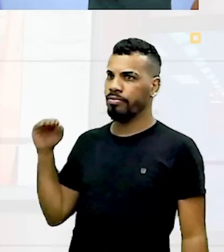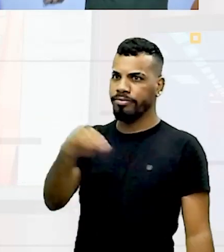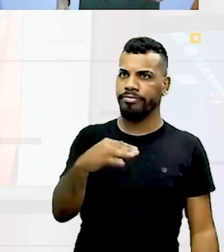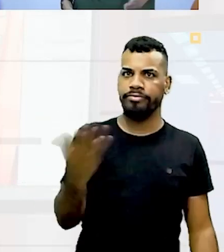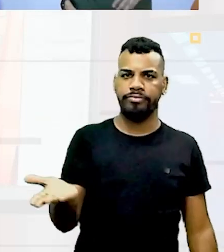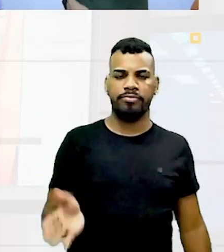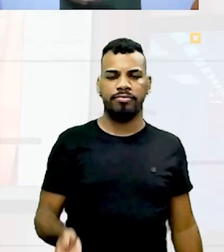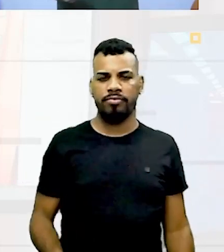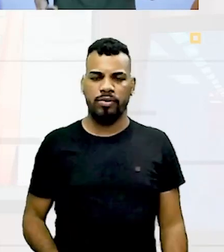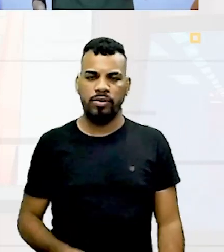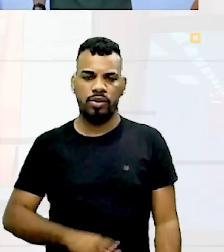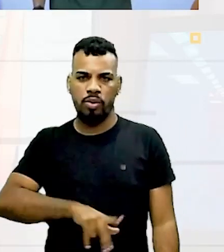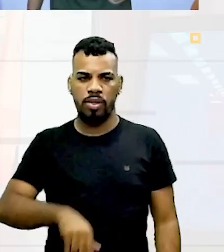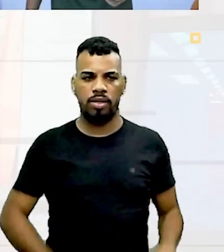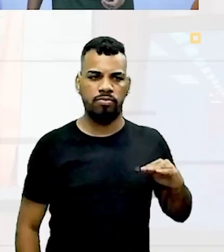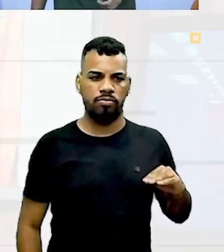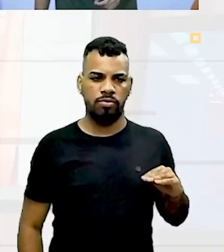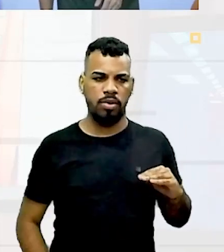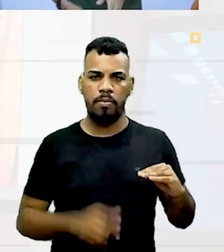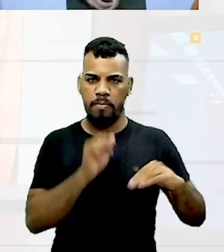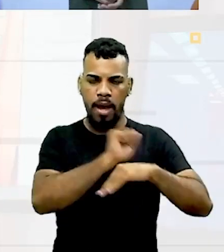sem vida, por assim dizer, algo parado.